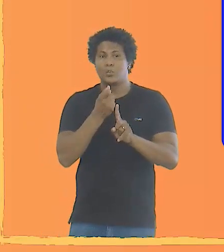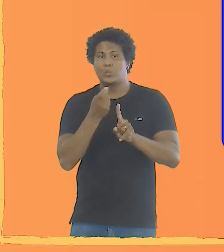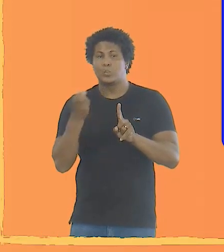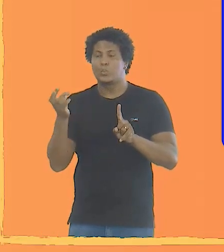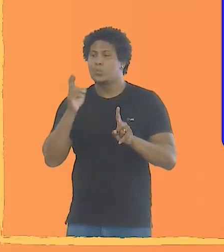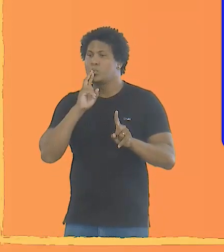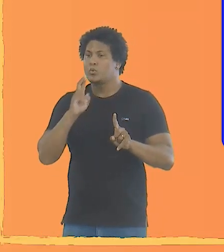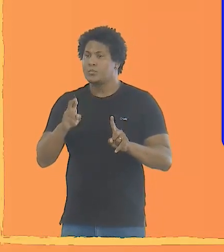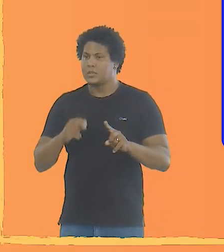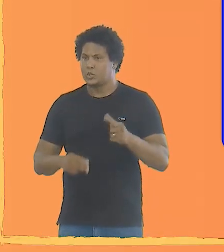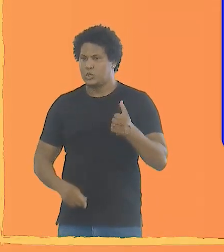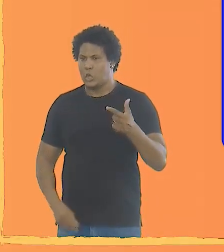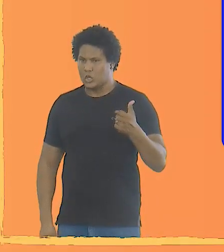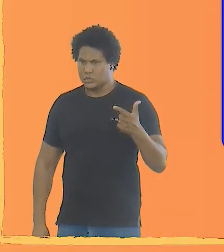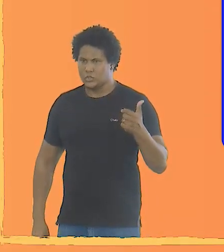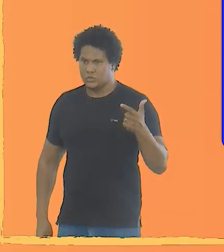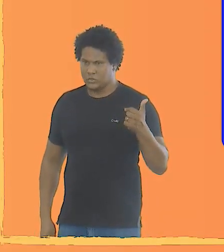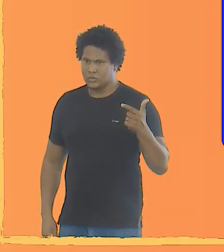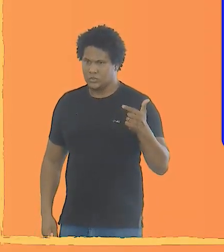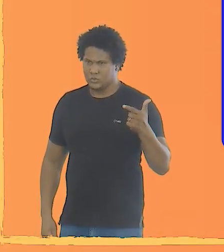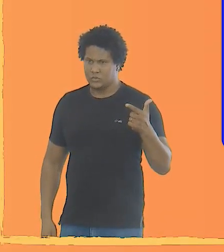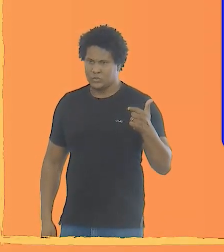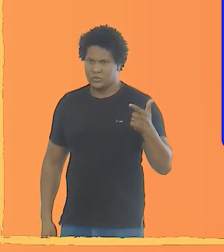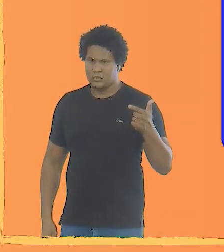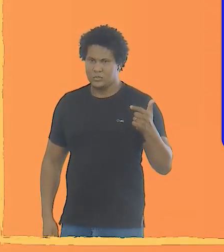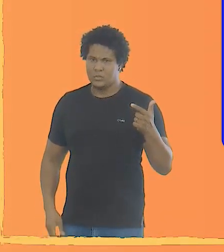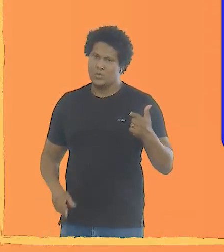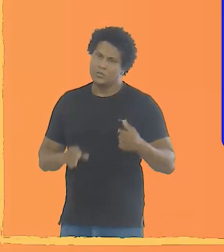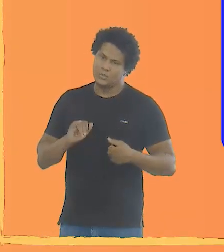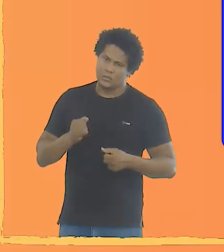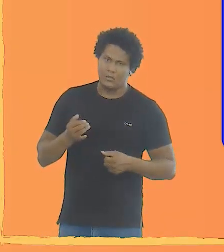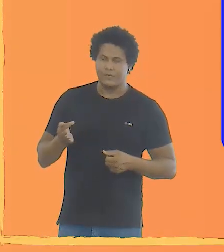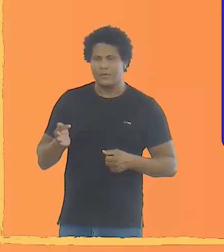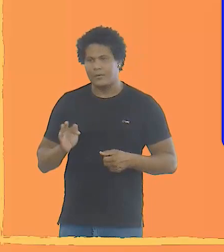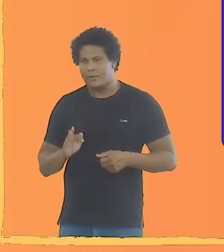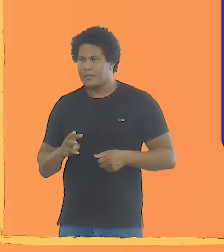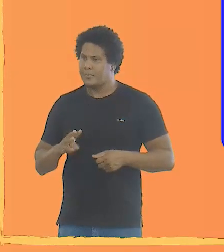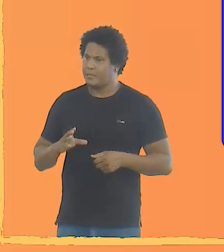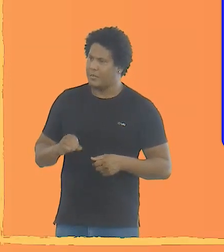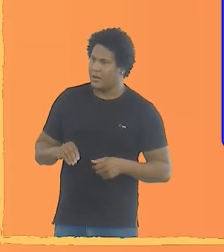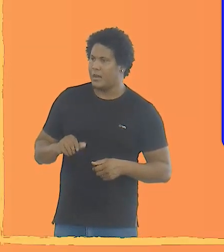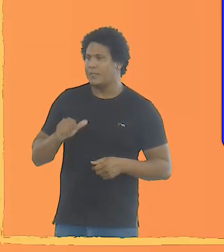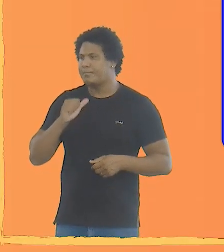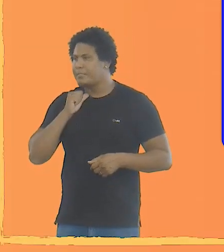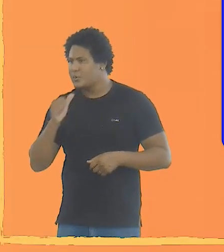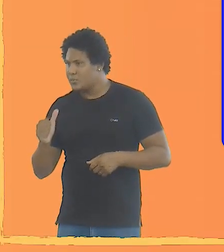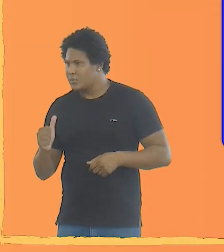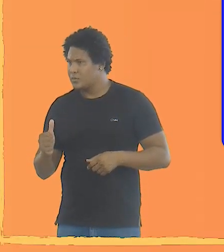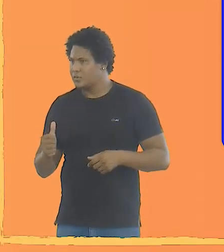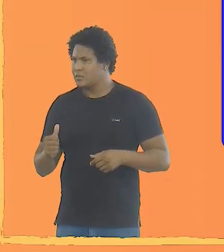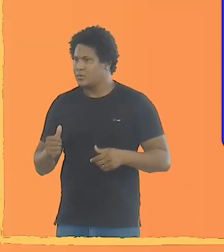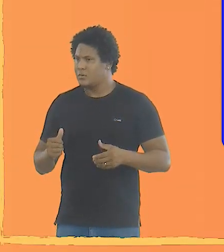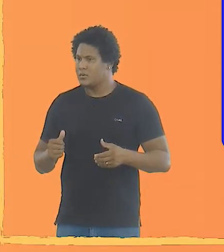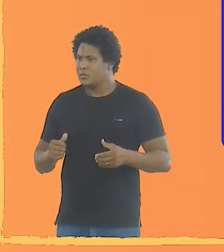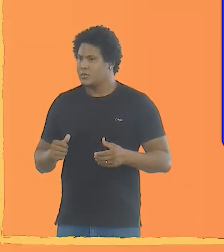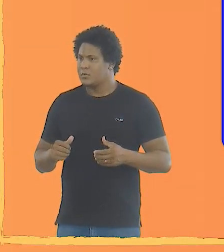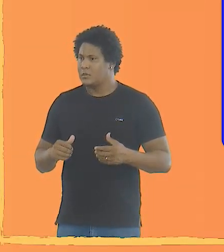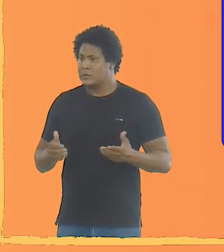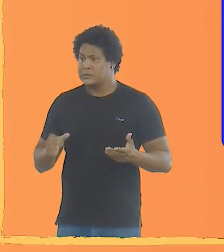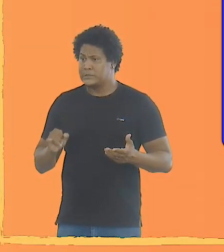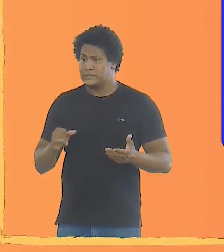isso? 12. Ou seu aniversário é no mês de janeiro, ou fevereiro, ou março, ou abril, não é assim? Então, se eu tiver